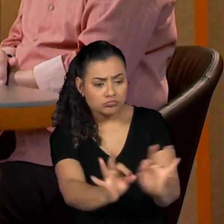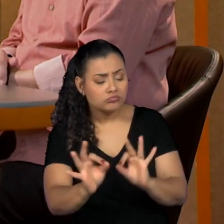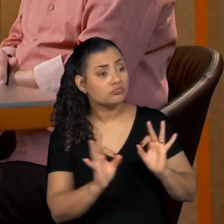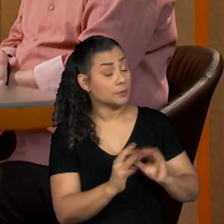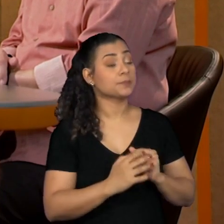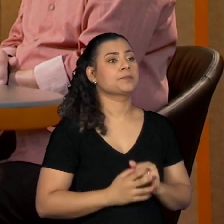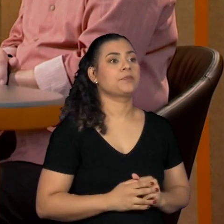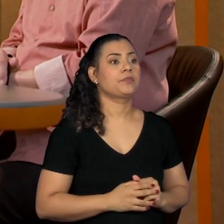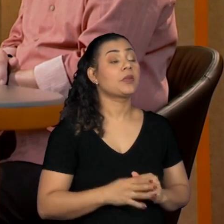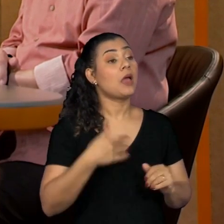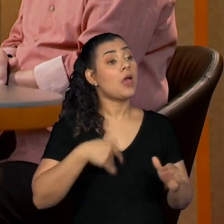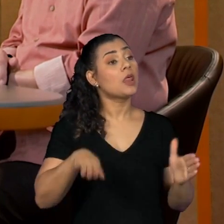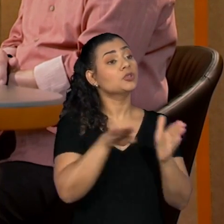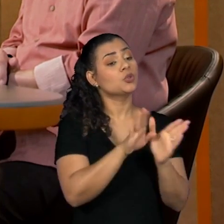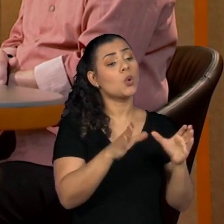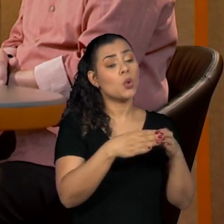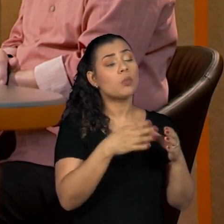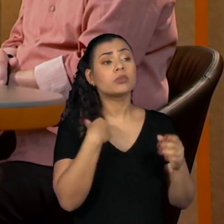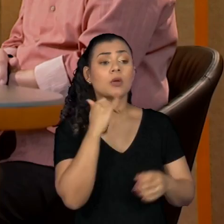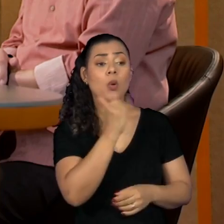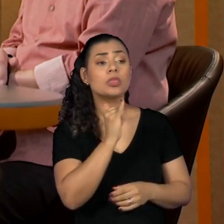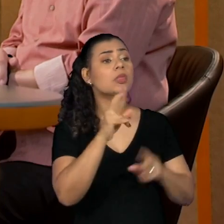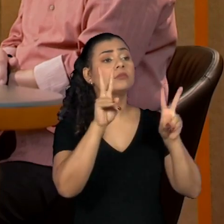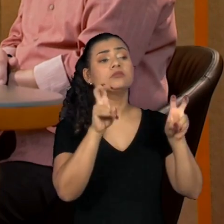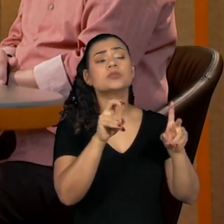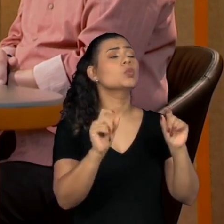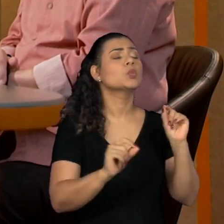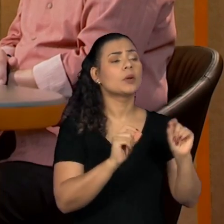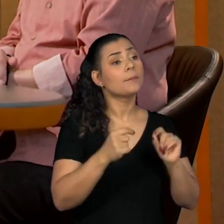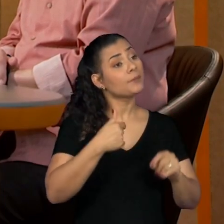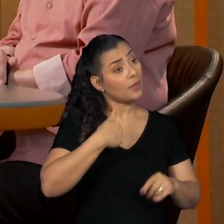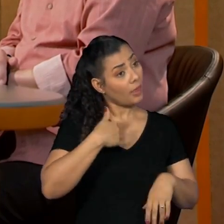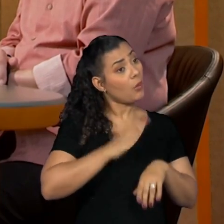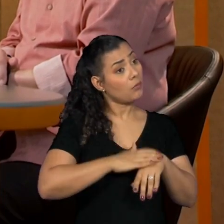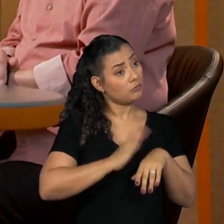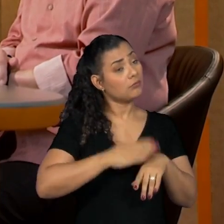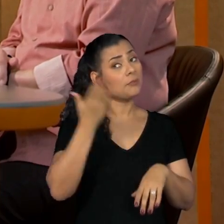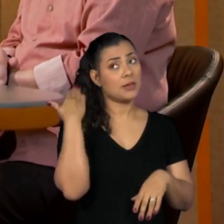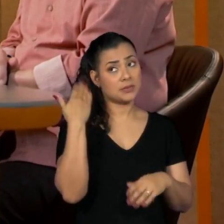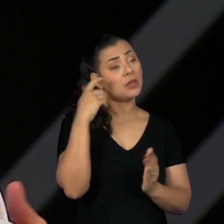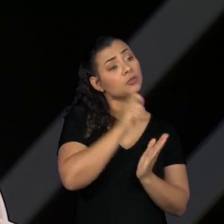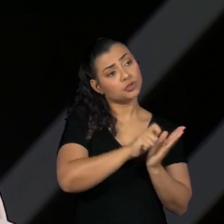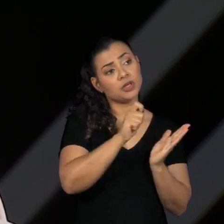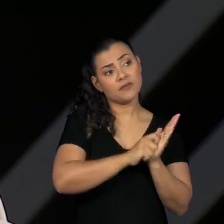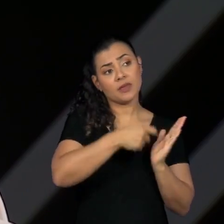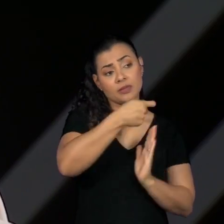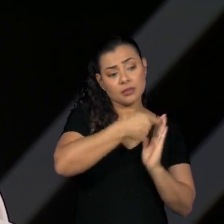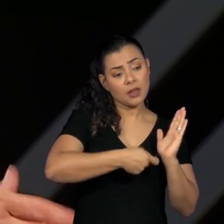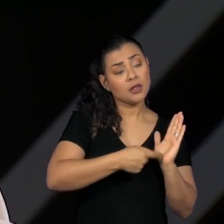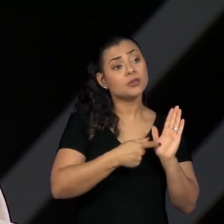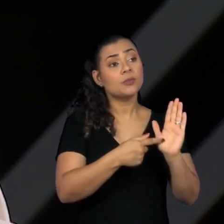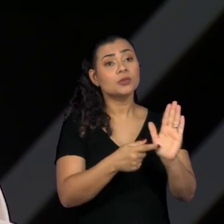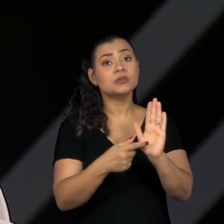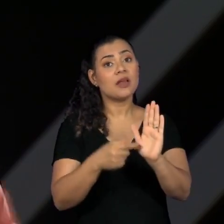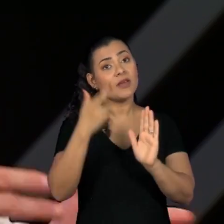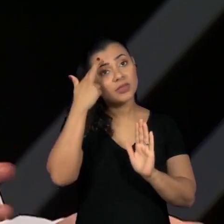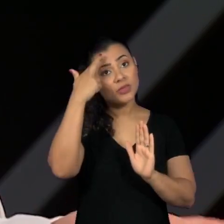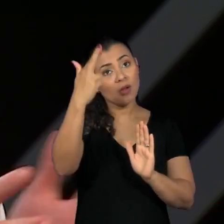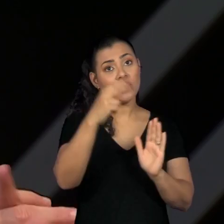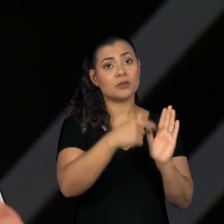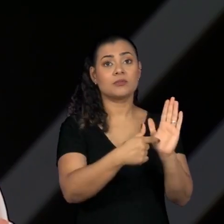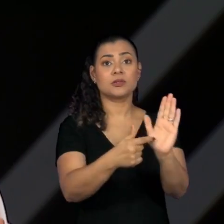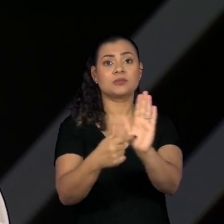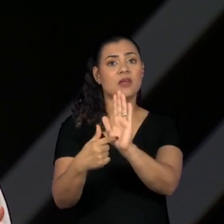chegou no nosso grupo contando a seguinte história, que ela escrevia textos, mostrava para as patroas, mas